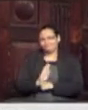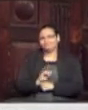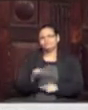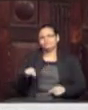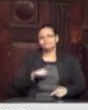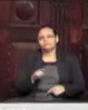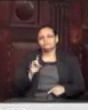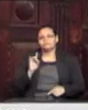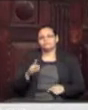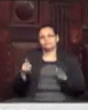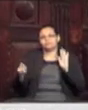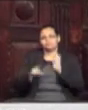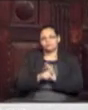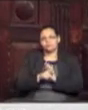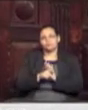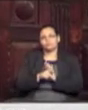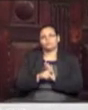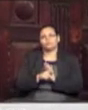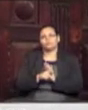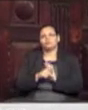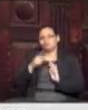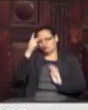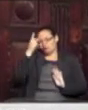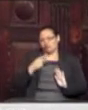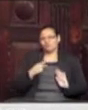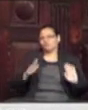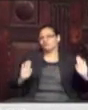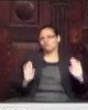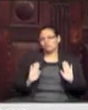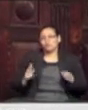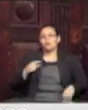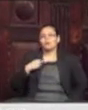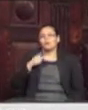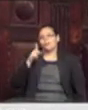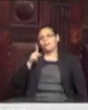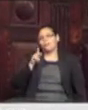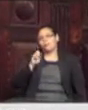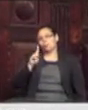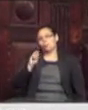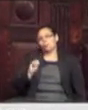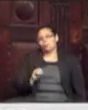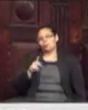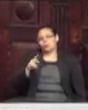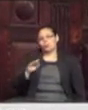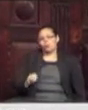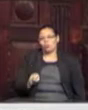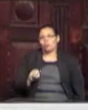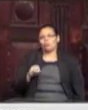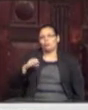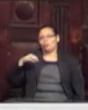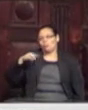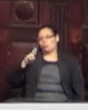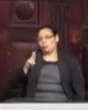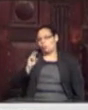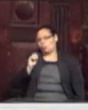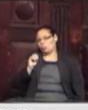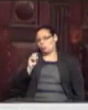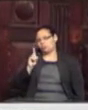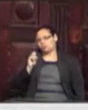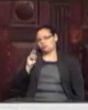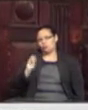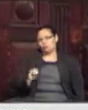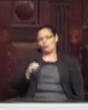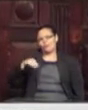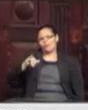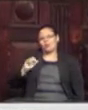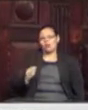Servem aos seus próprios umbigos. Senhor Pedro Paulo, senhor Rodrigo Maia, defendam